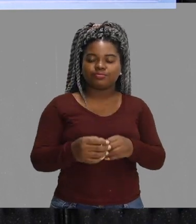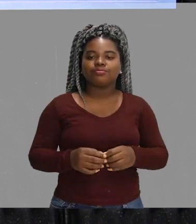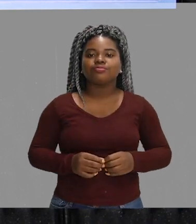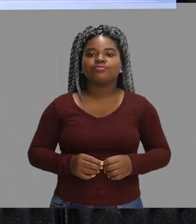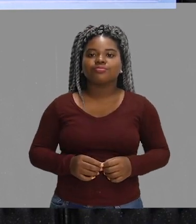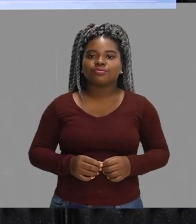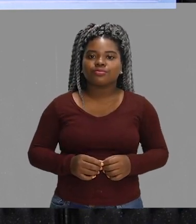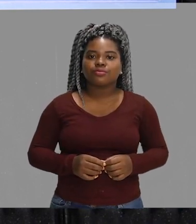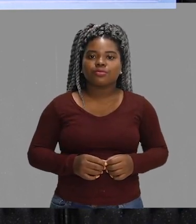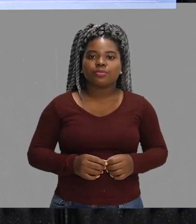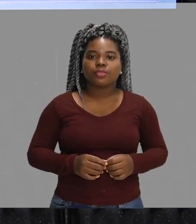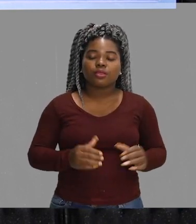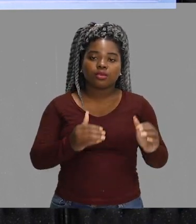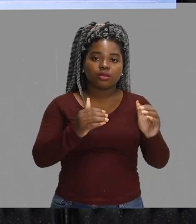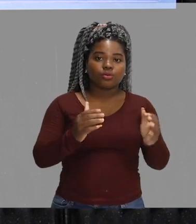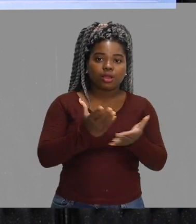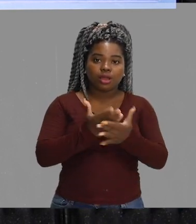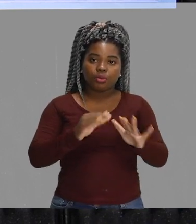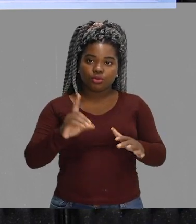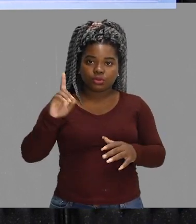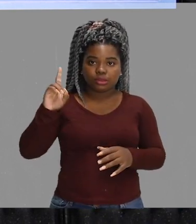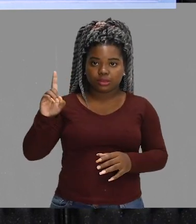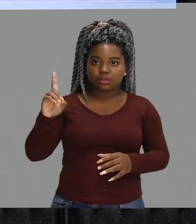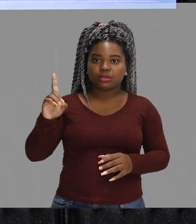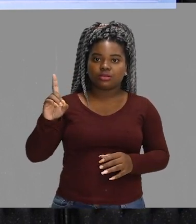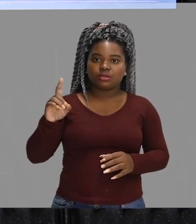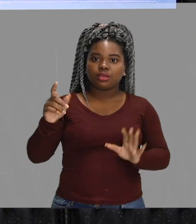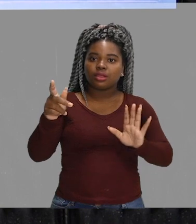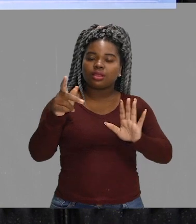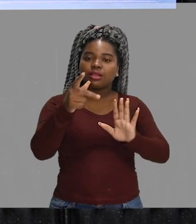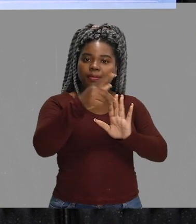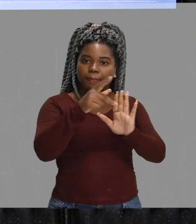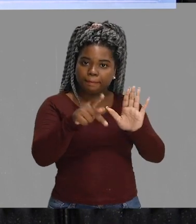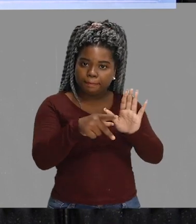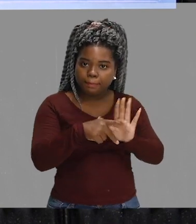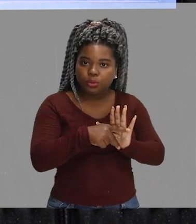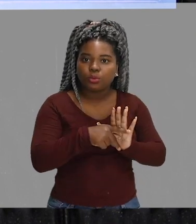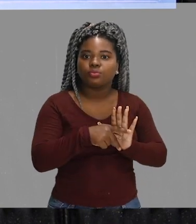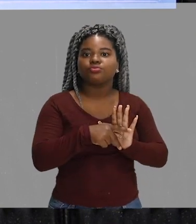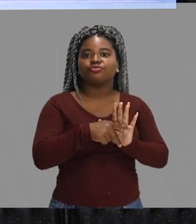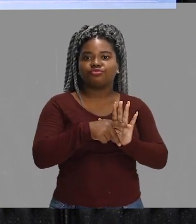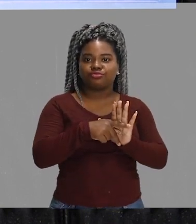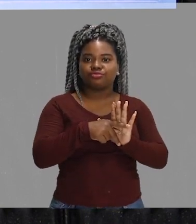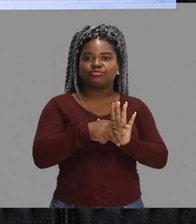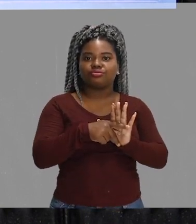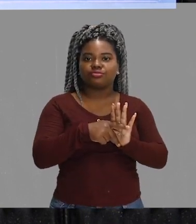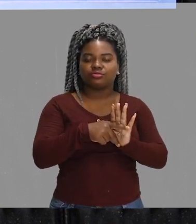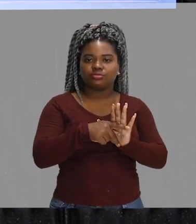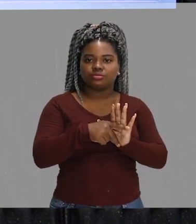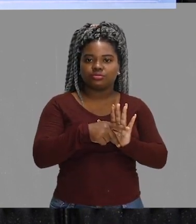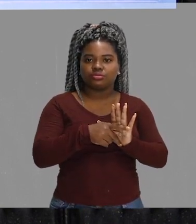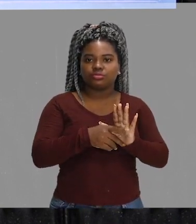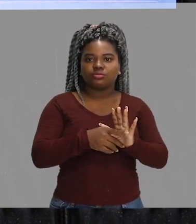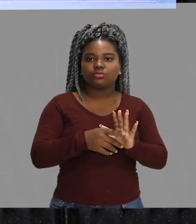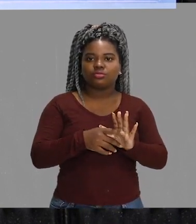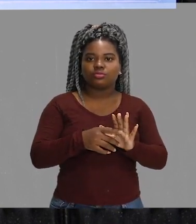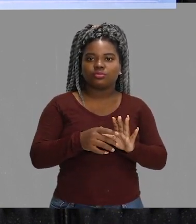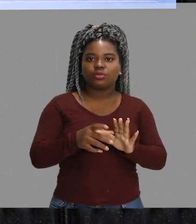2p6, 3s2, 3p5. Vamos lá. O elemento cloro, ele apresenta